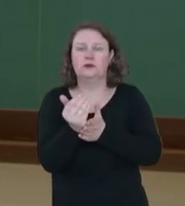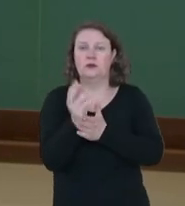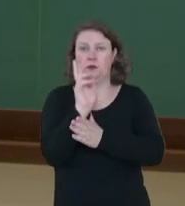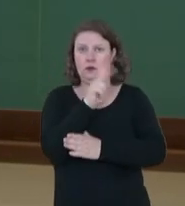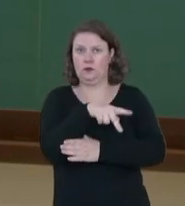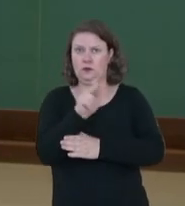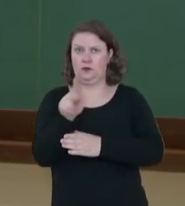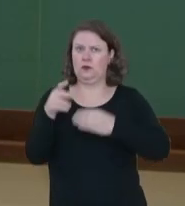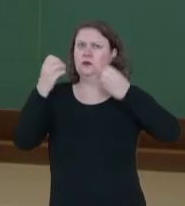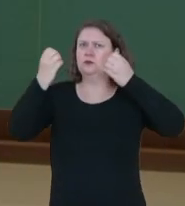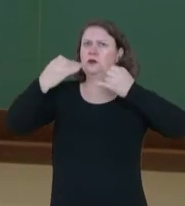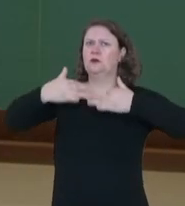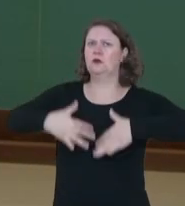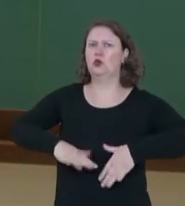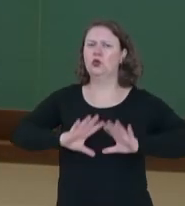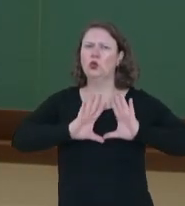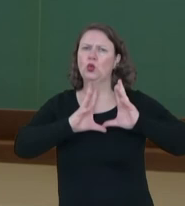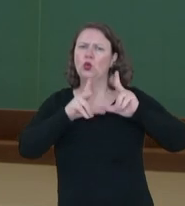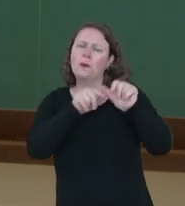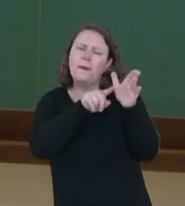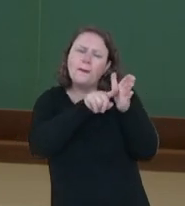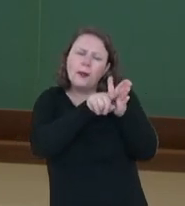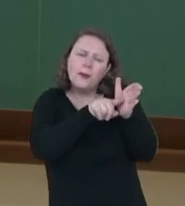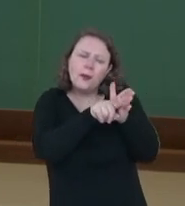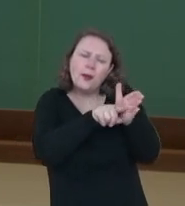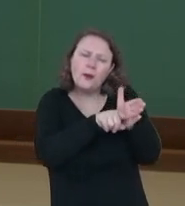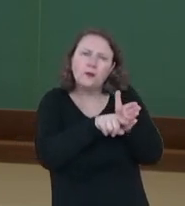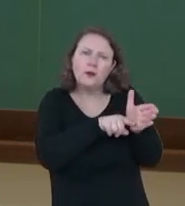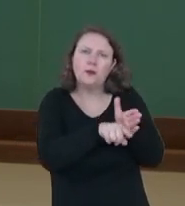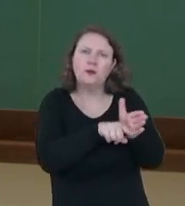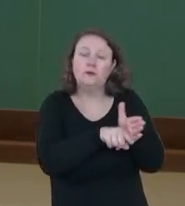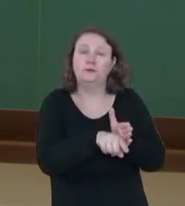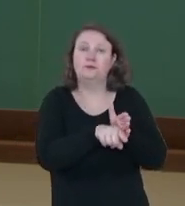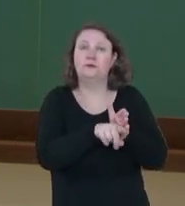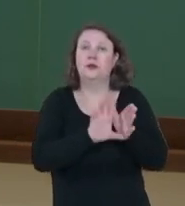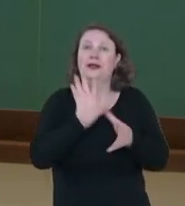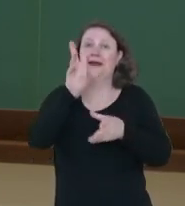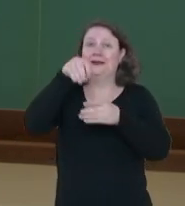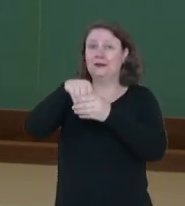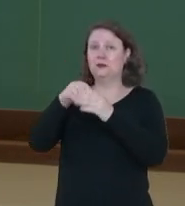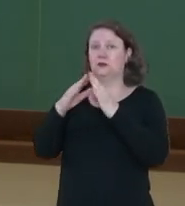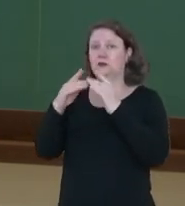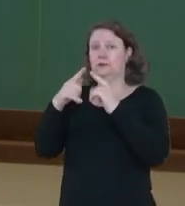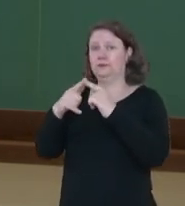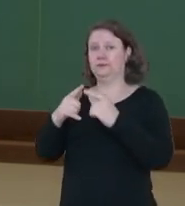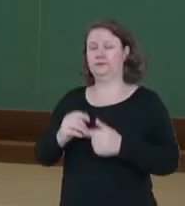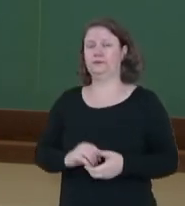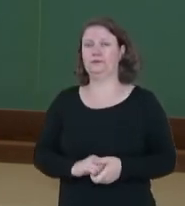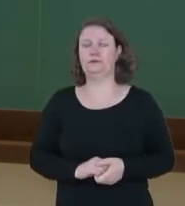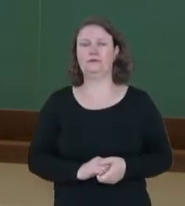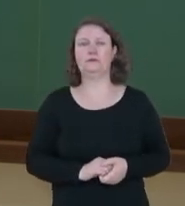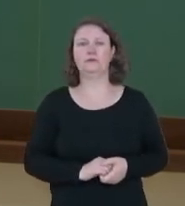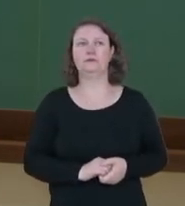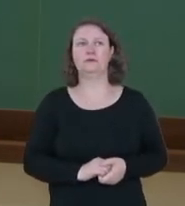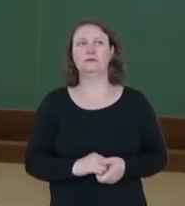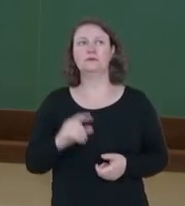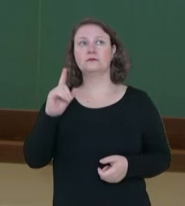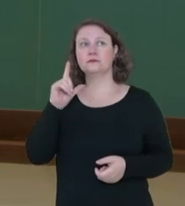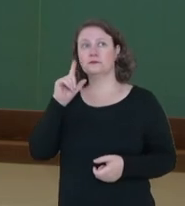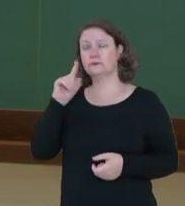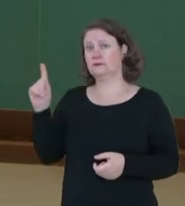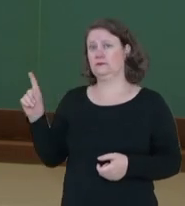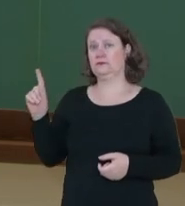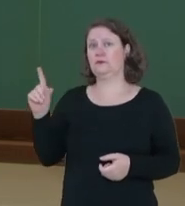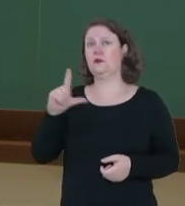então todos esses estudos dele, ele realizou dentro do mosteiro. Algumas referências citam